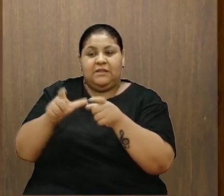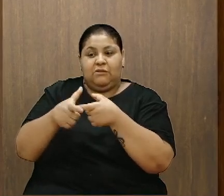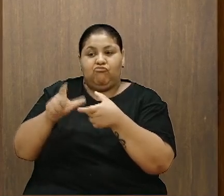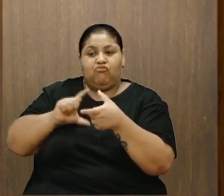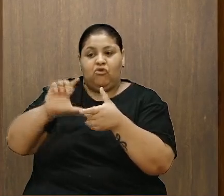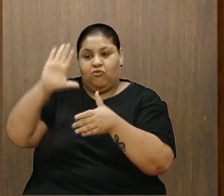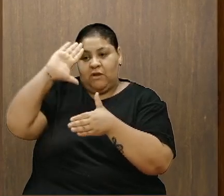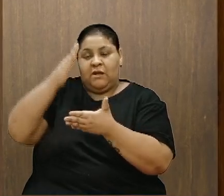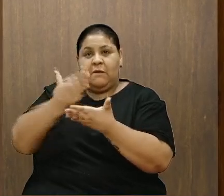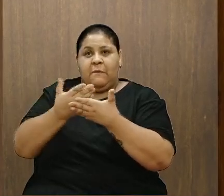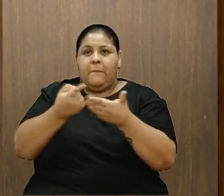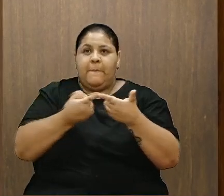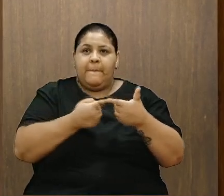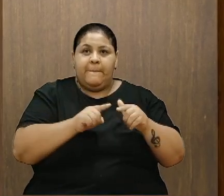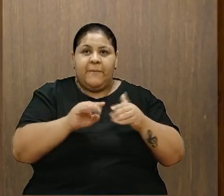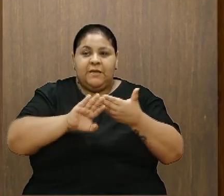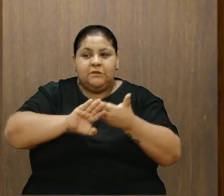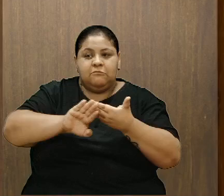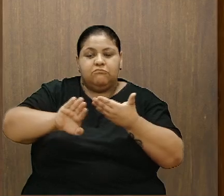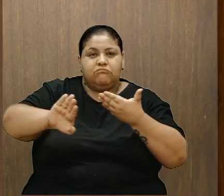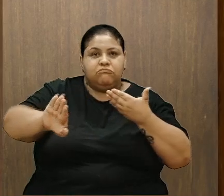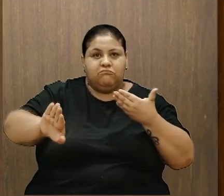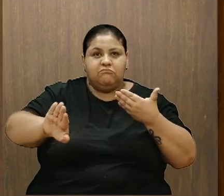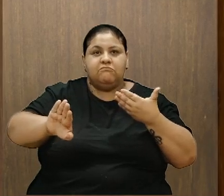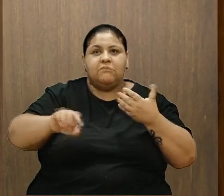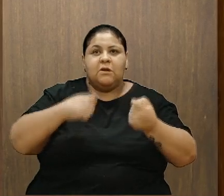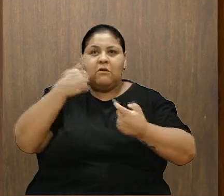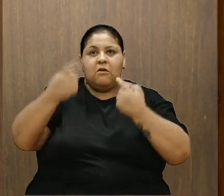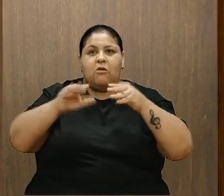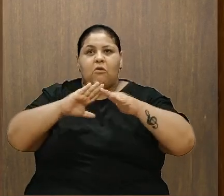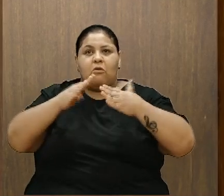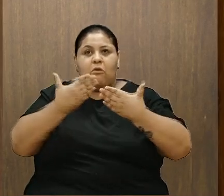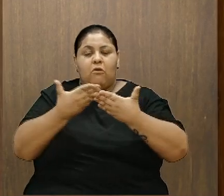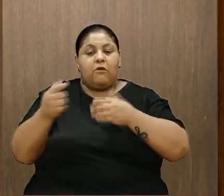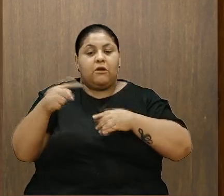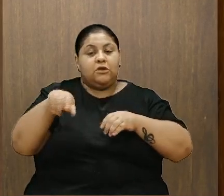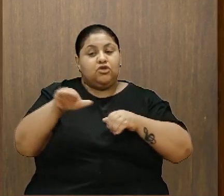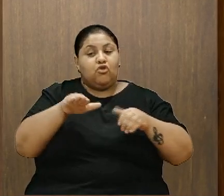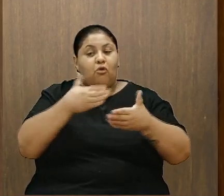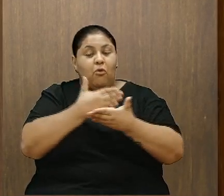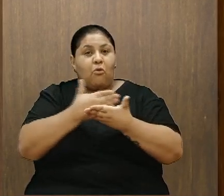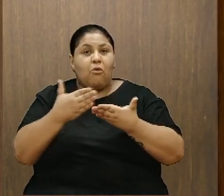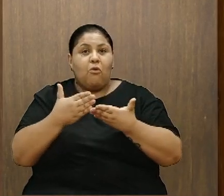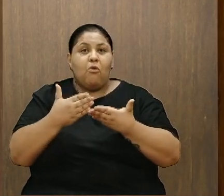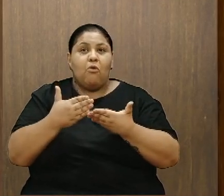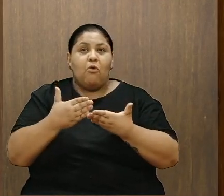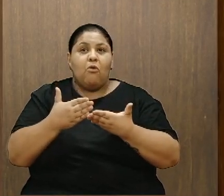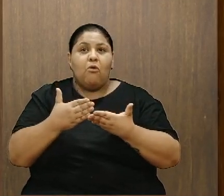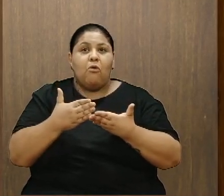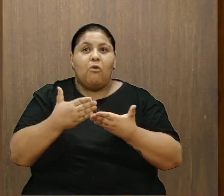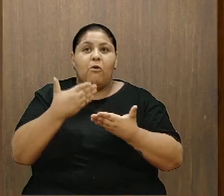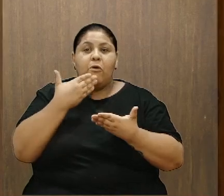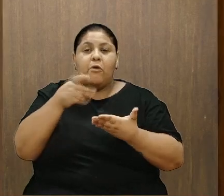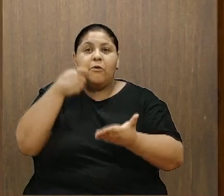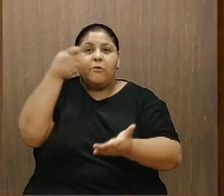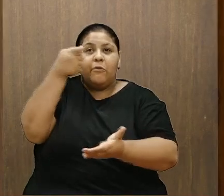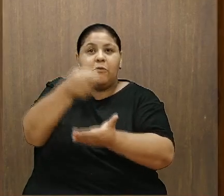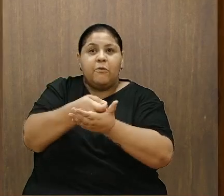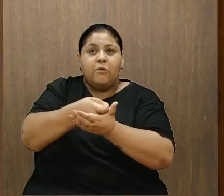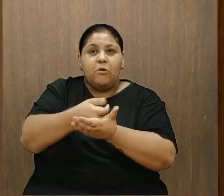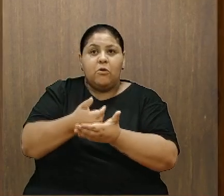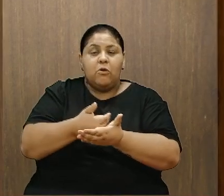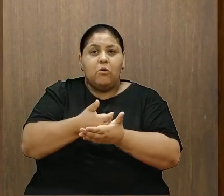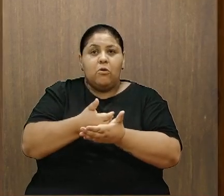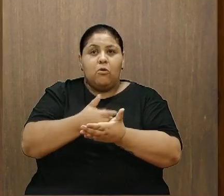a gente tem no afastado desses distritos alguma escola, que a gente comece a exigir uma declaração sob pena de incorrer em